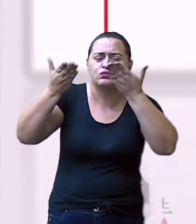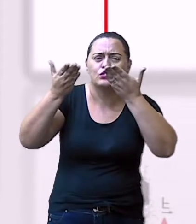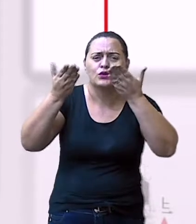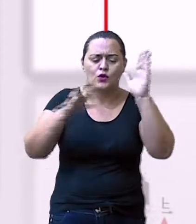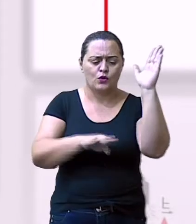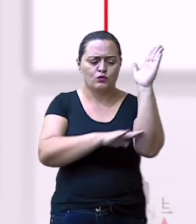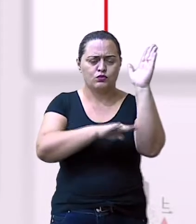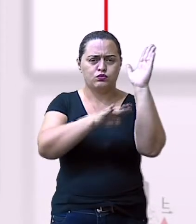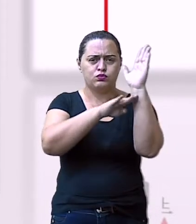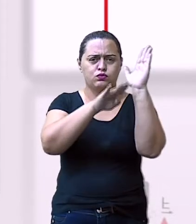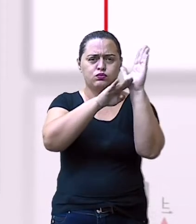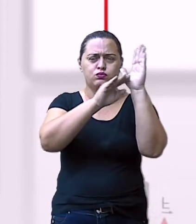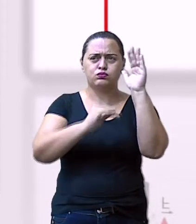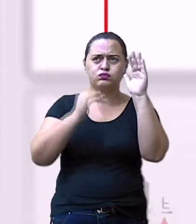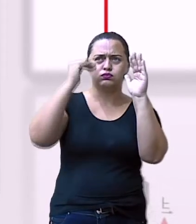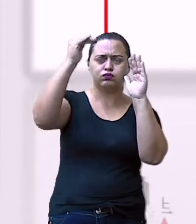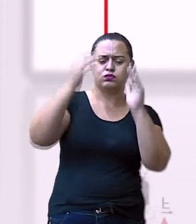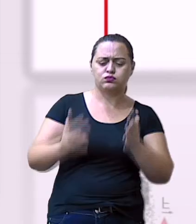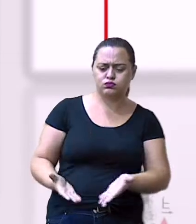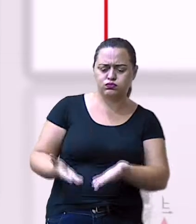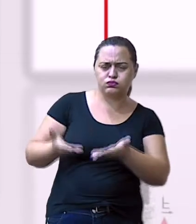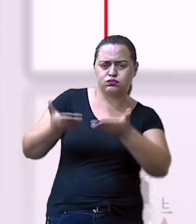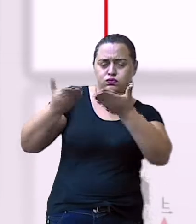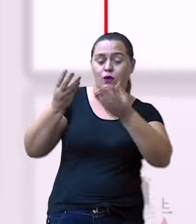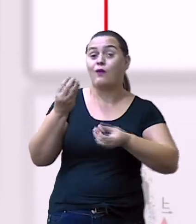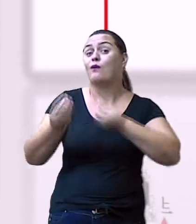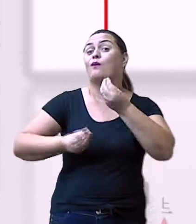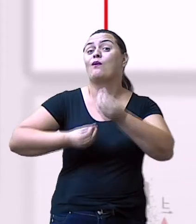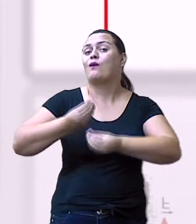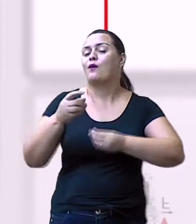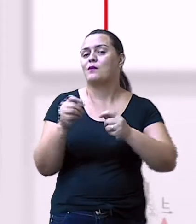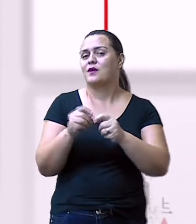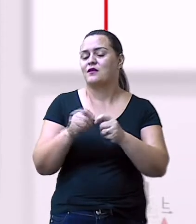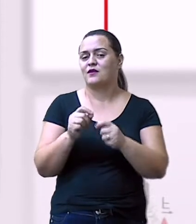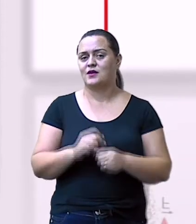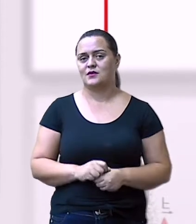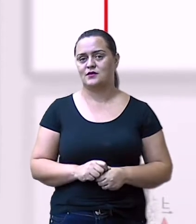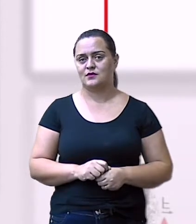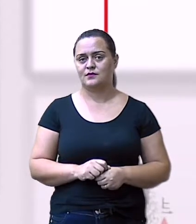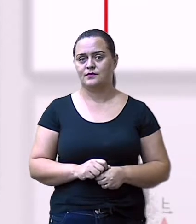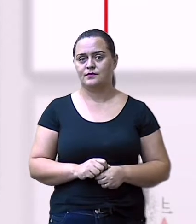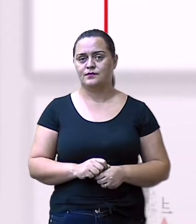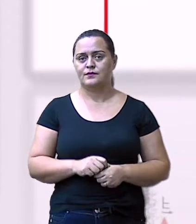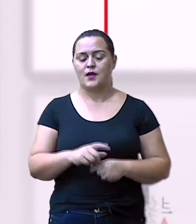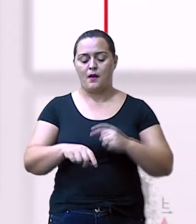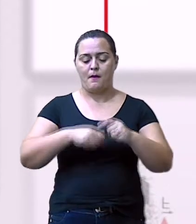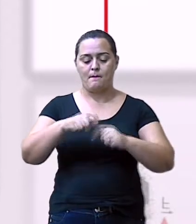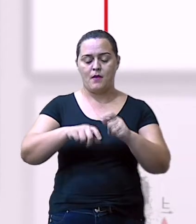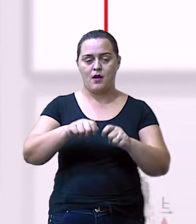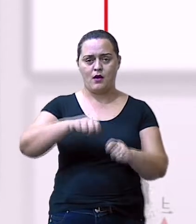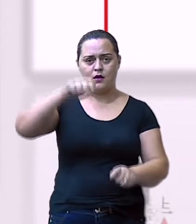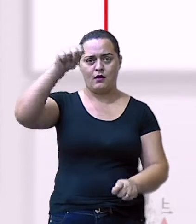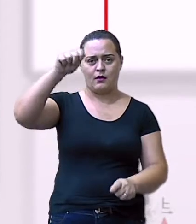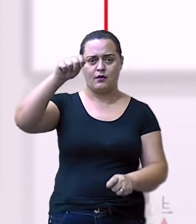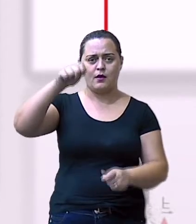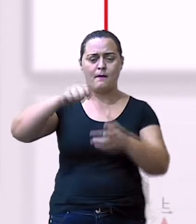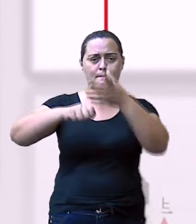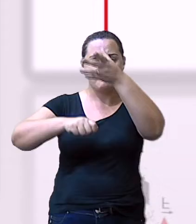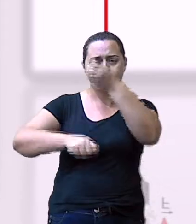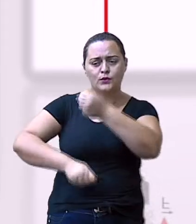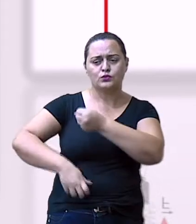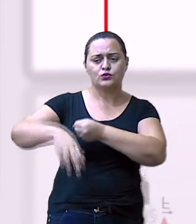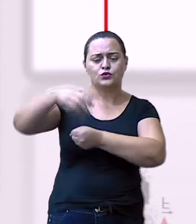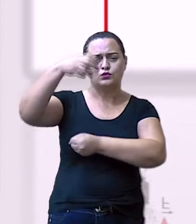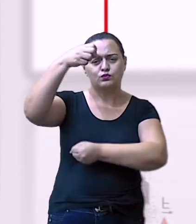essa trajetória de puxar essa corda. Eu vou puxar a corda para baixo, a polia